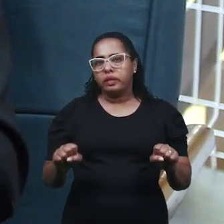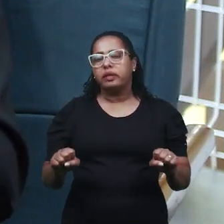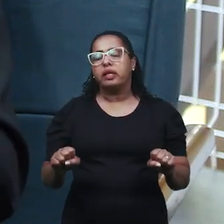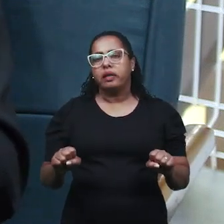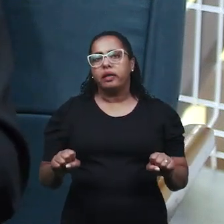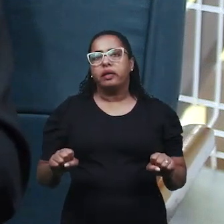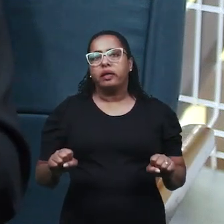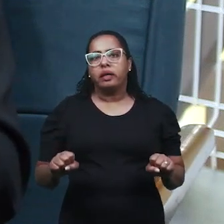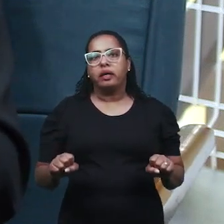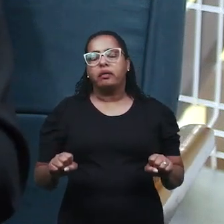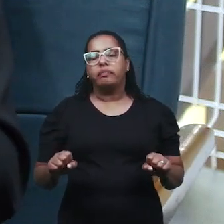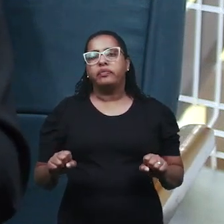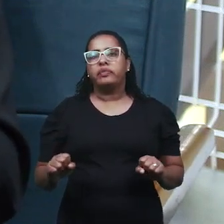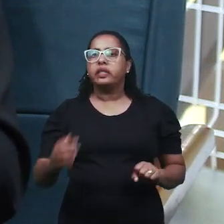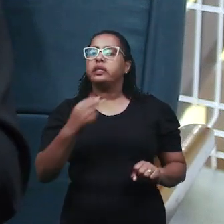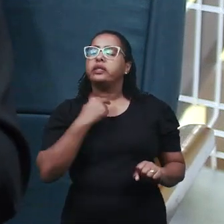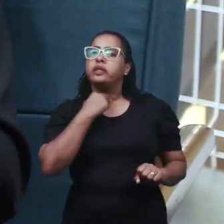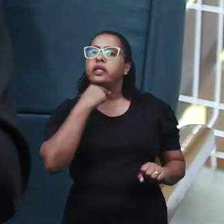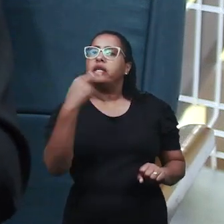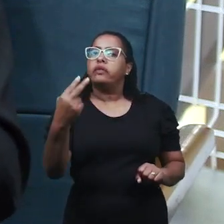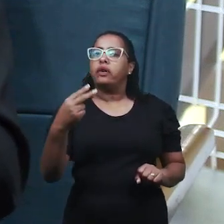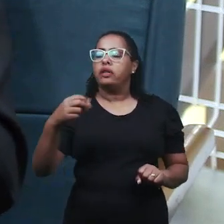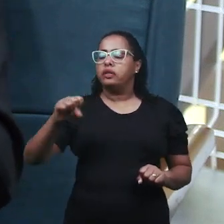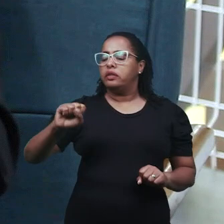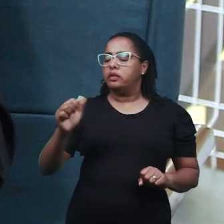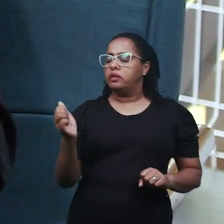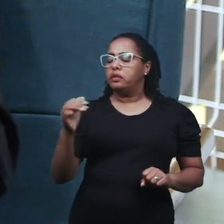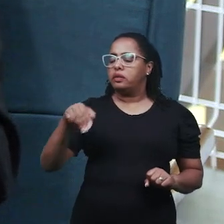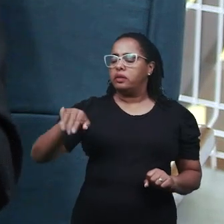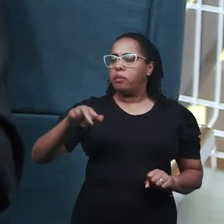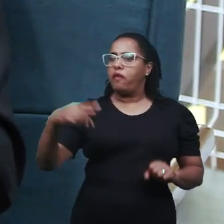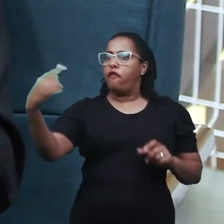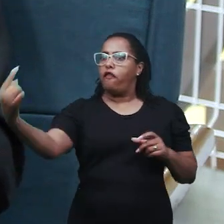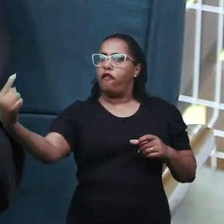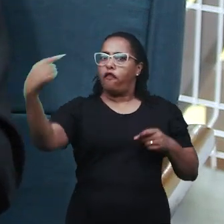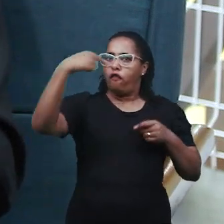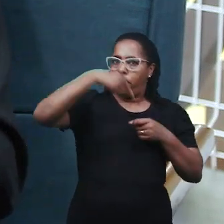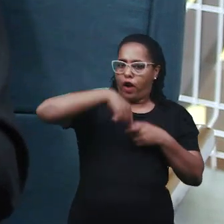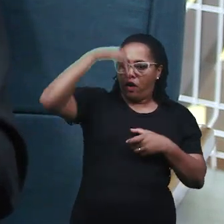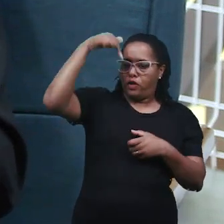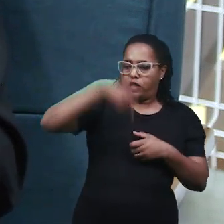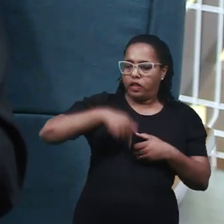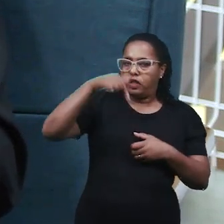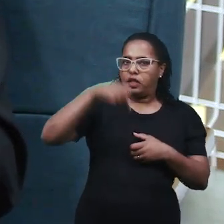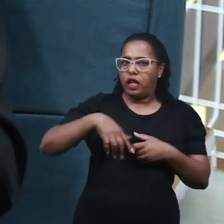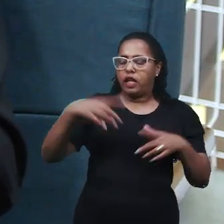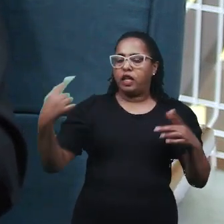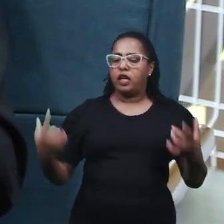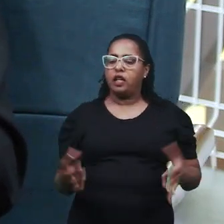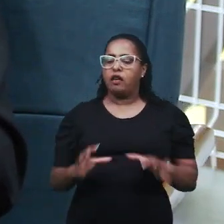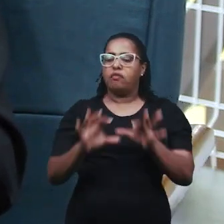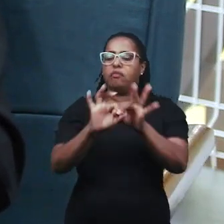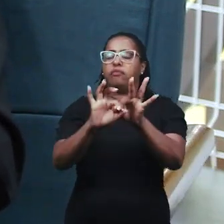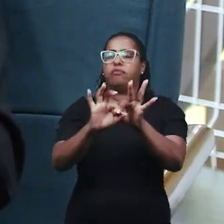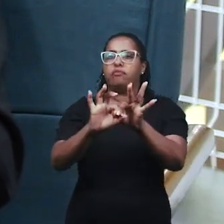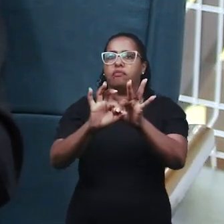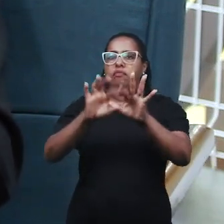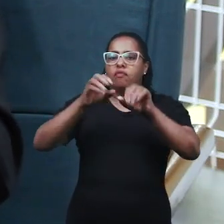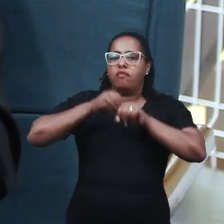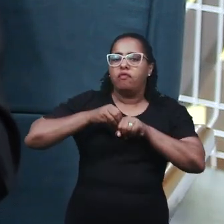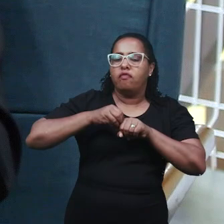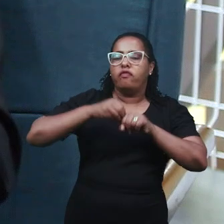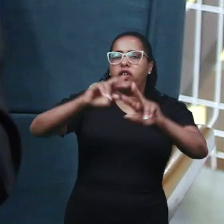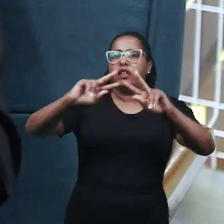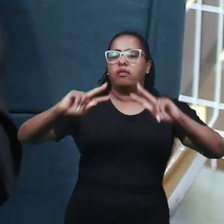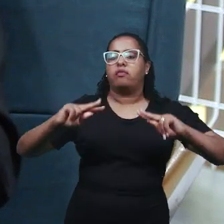e essa voz do Samir, ela volta para nós aqui, nós fazemos a sincronia e enviamos num